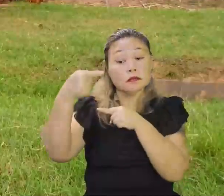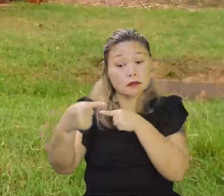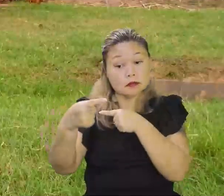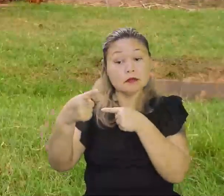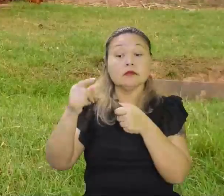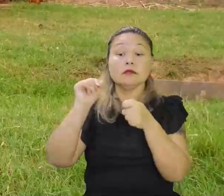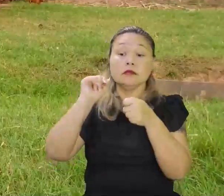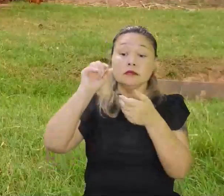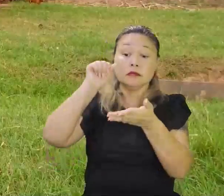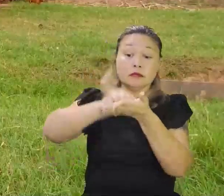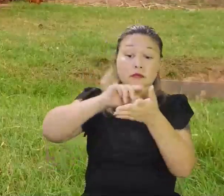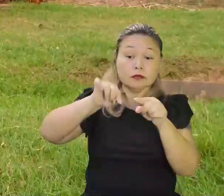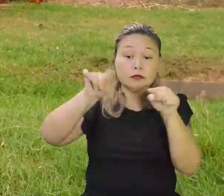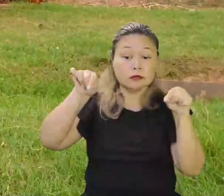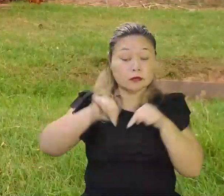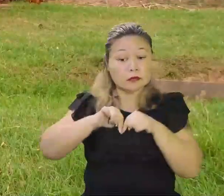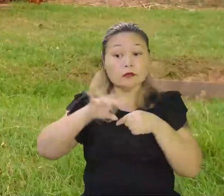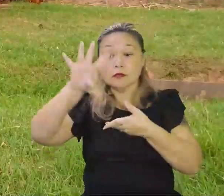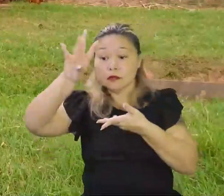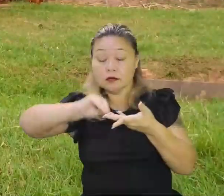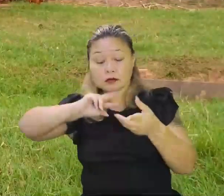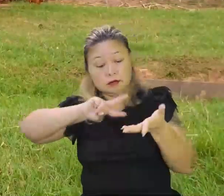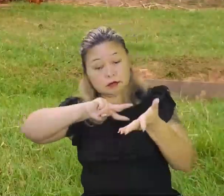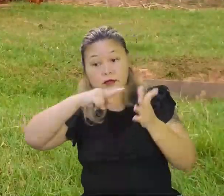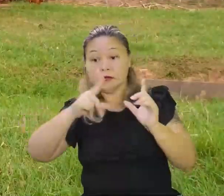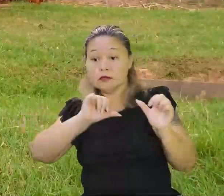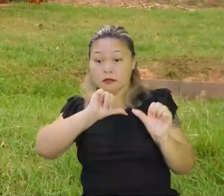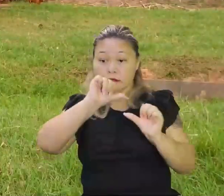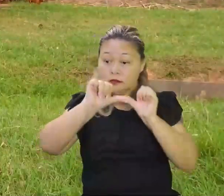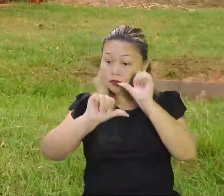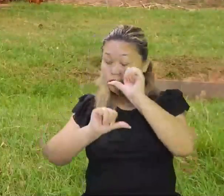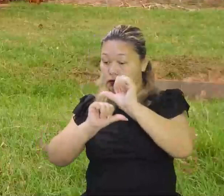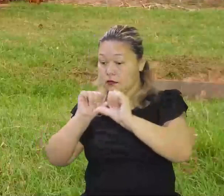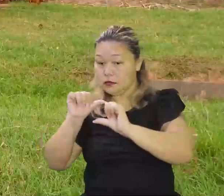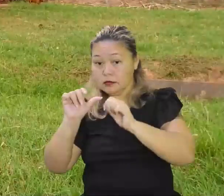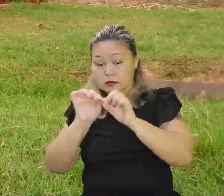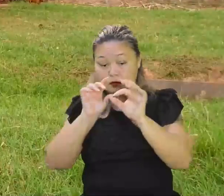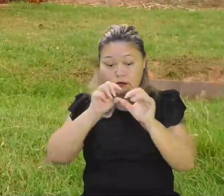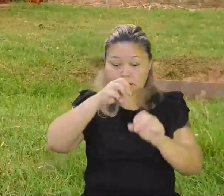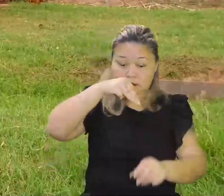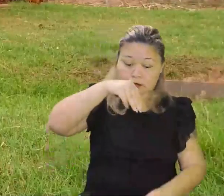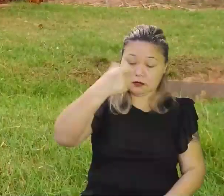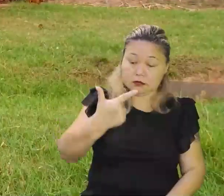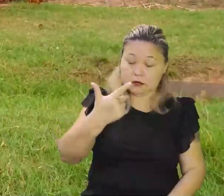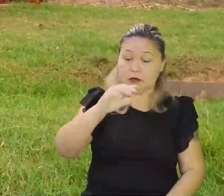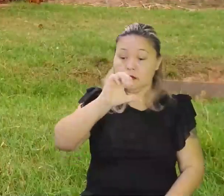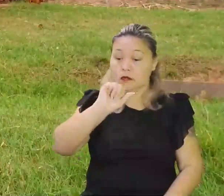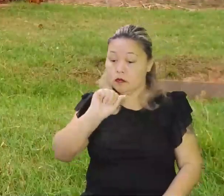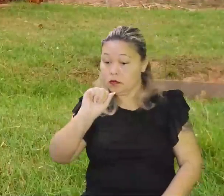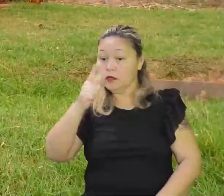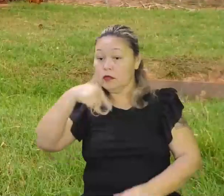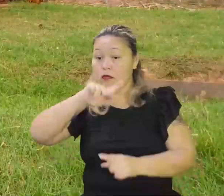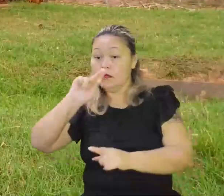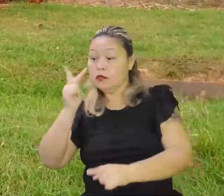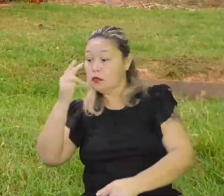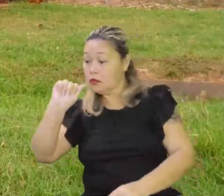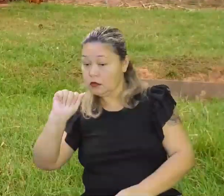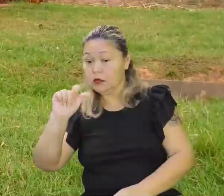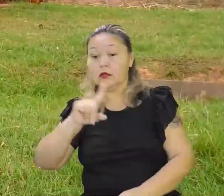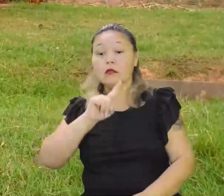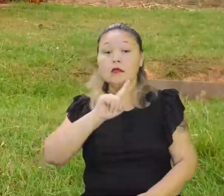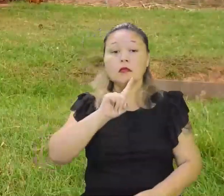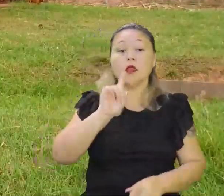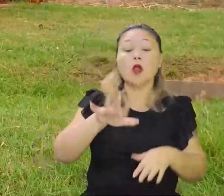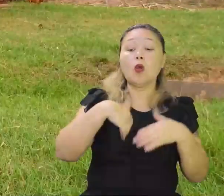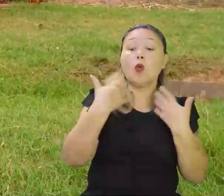replicarem isso, que é fazer essas conversões de medidas agrárias entre metros quadrados, alqueire e hectare. Sempre vai dizer qual